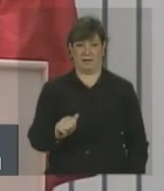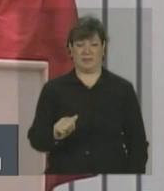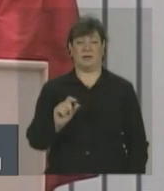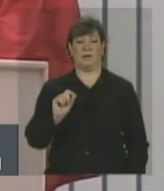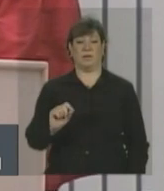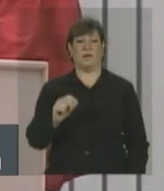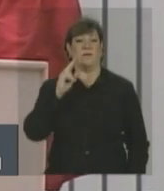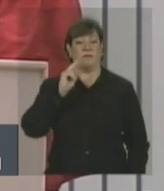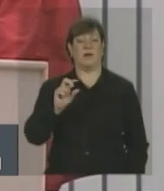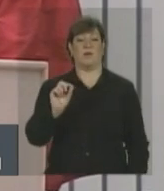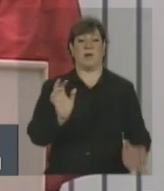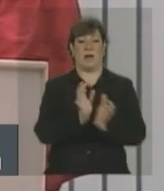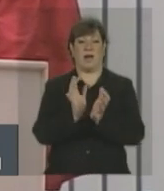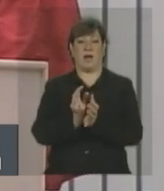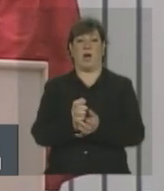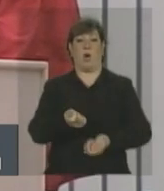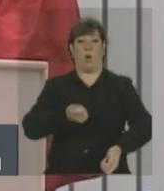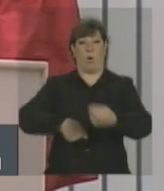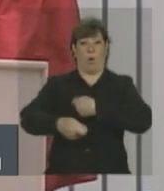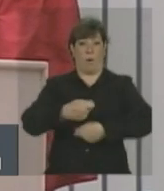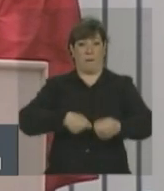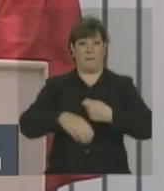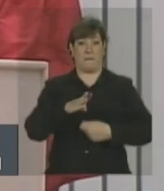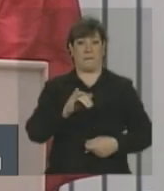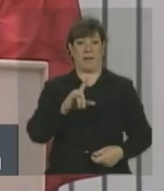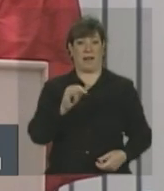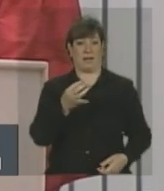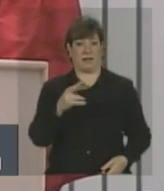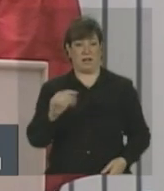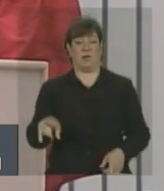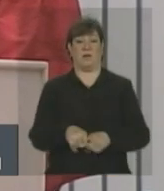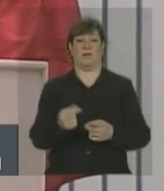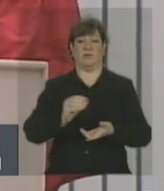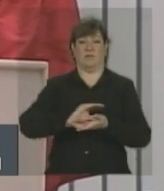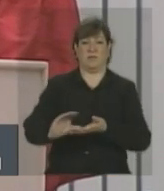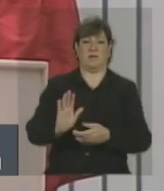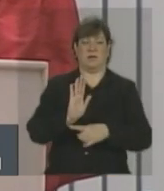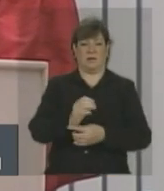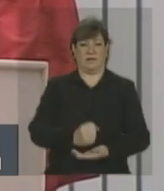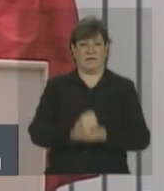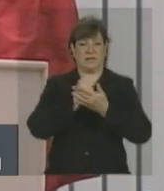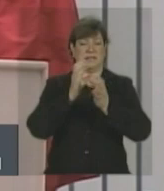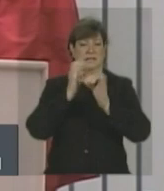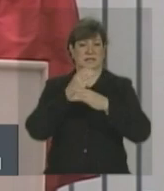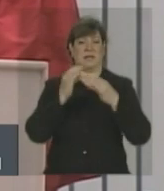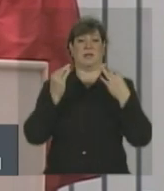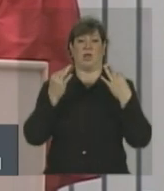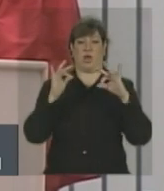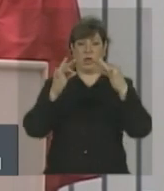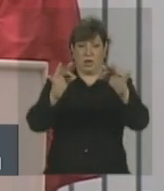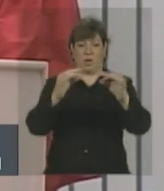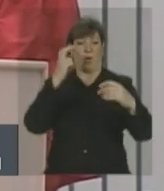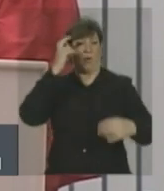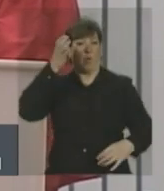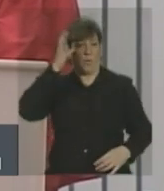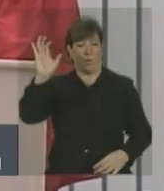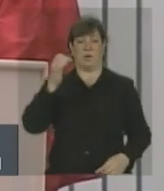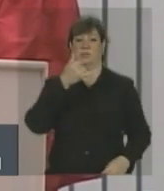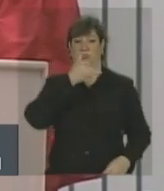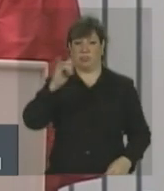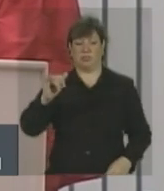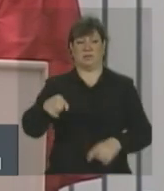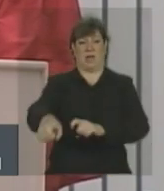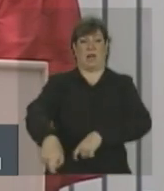contemplando áreas como comércio bilateral, investimentos, defesa, ciência, tecnologia, cultura, energia